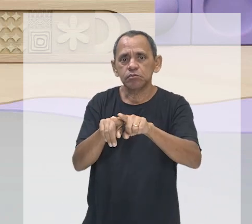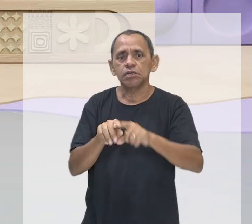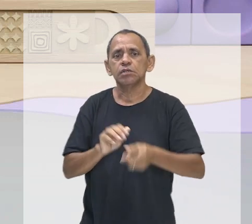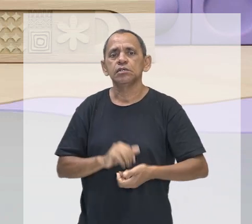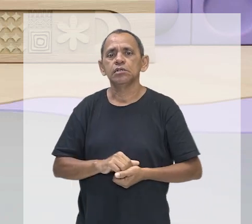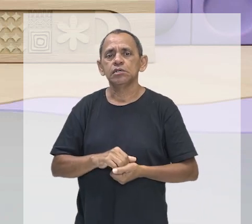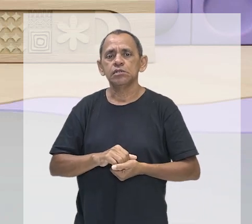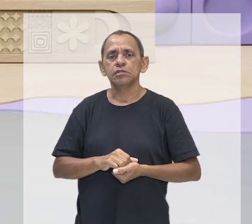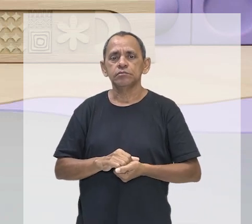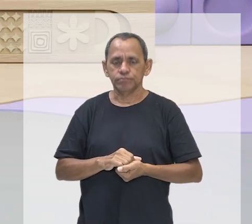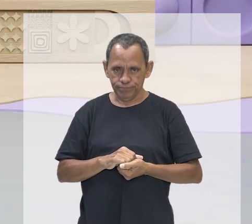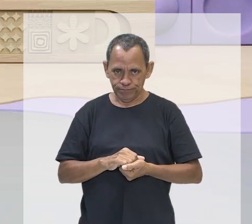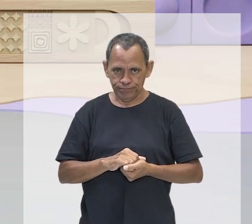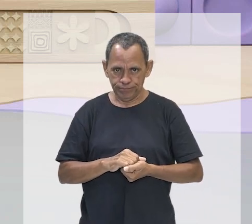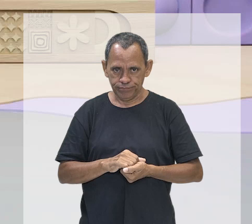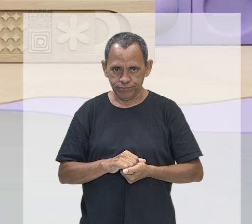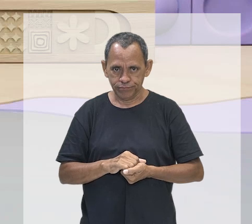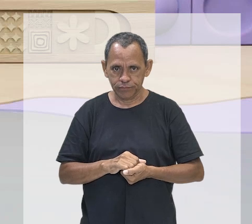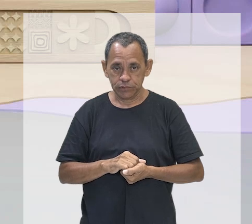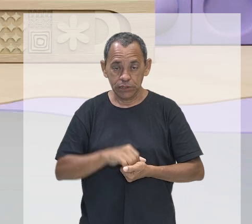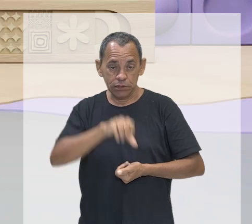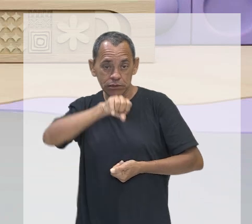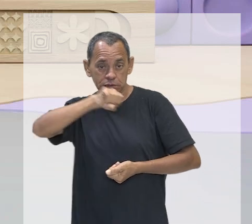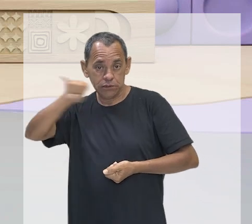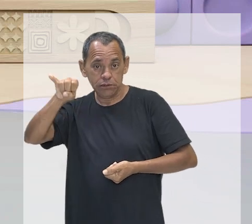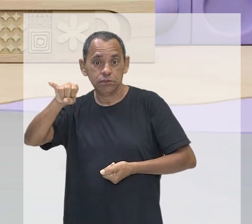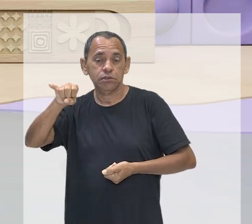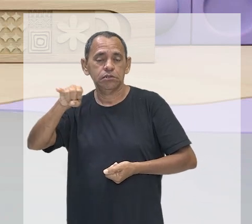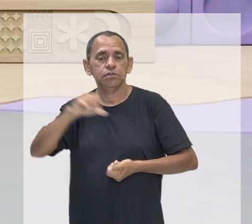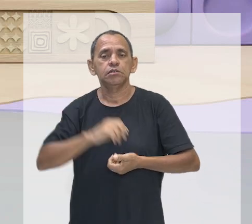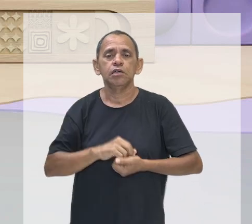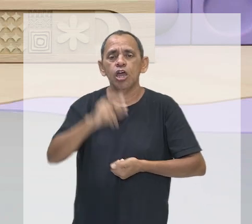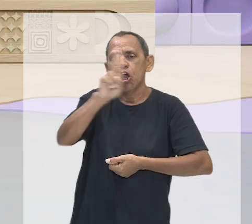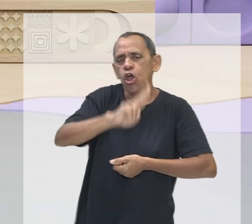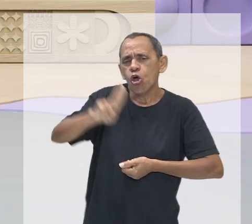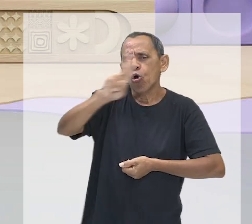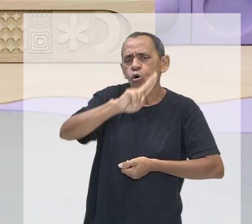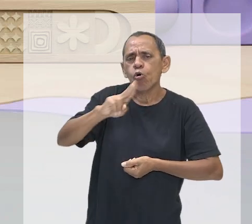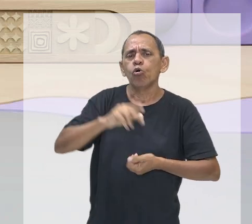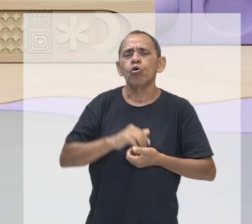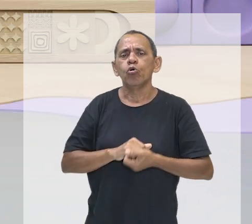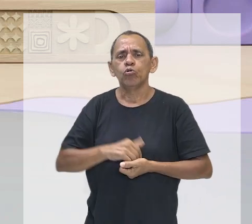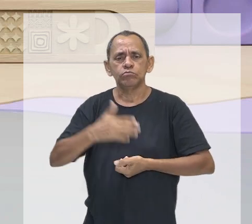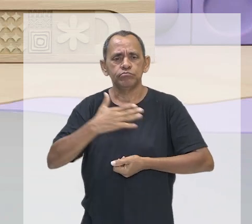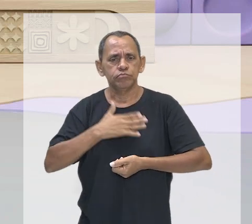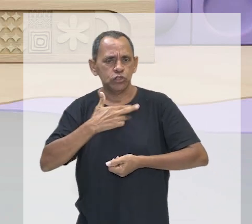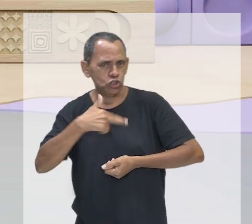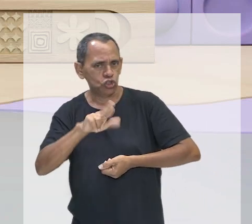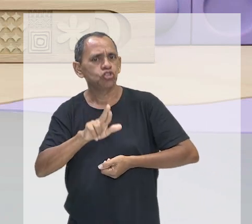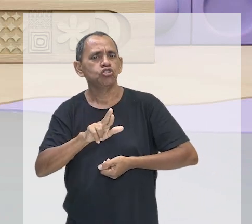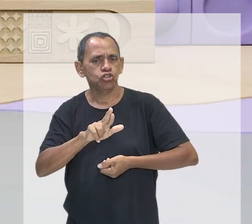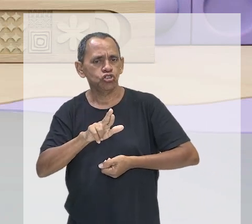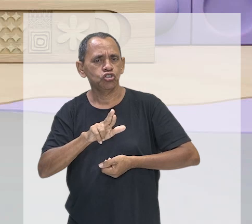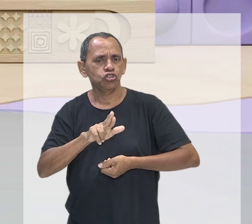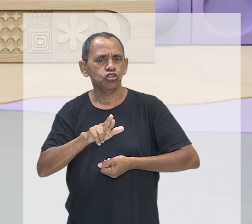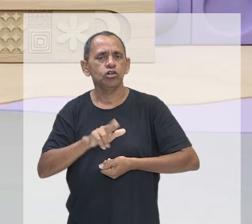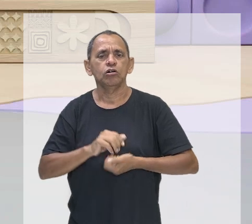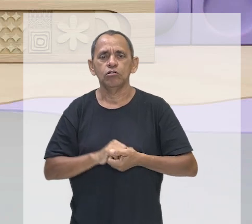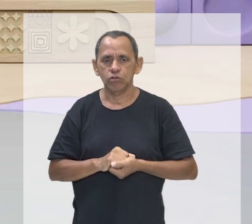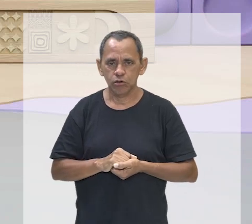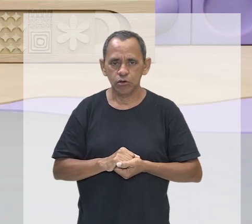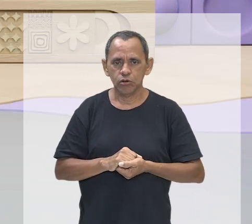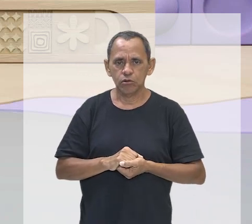eu manifesto a minha raiva de para outras pessoas e uso a religião para justificar essa